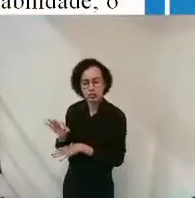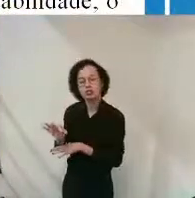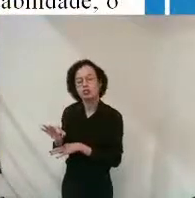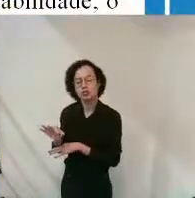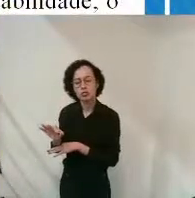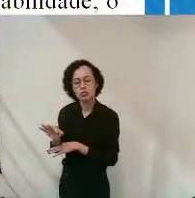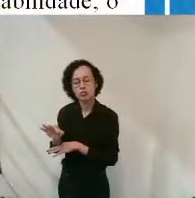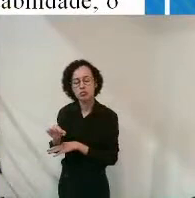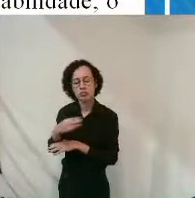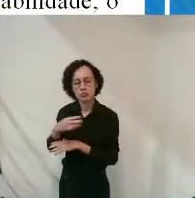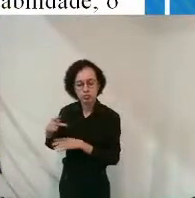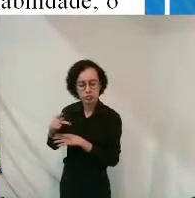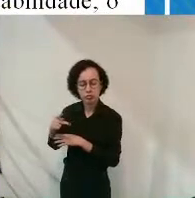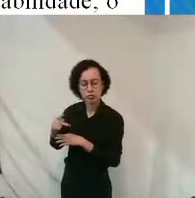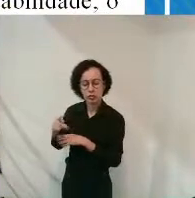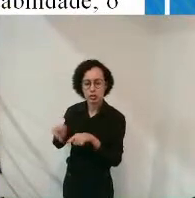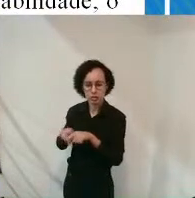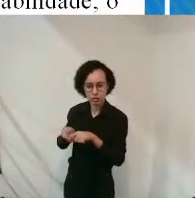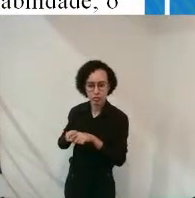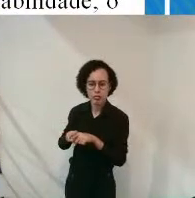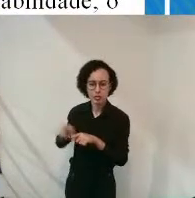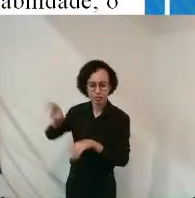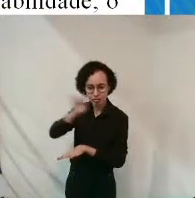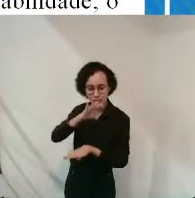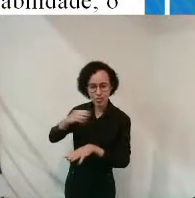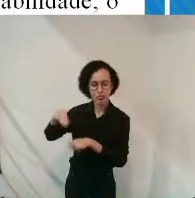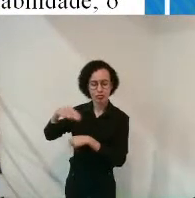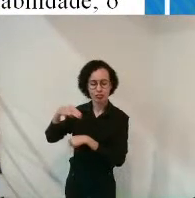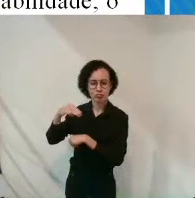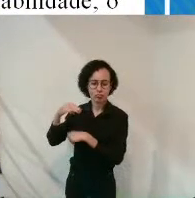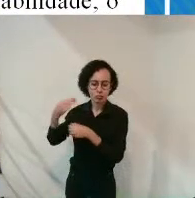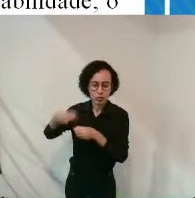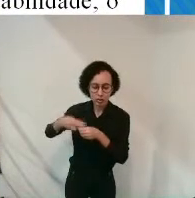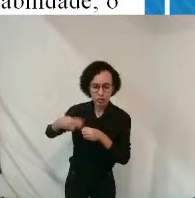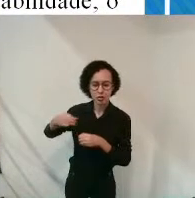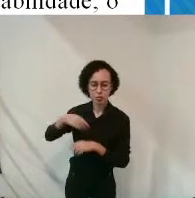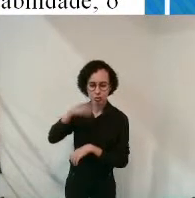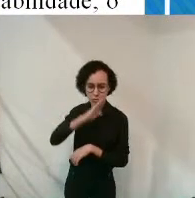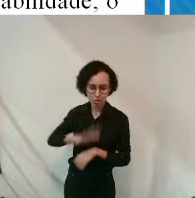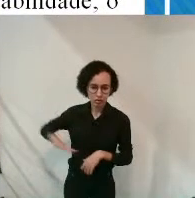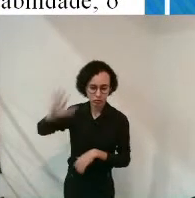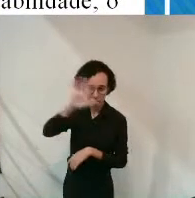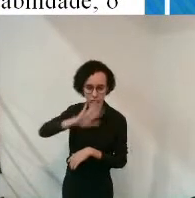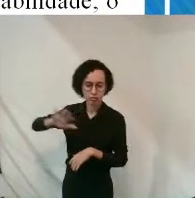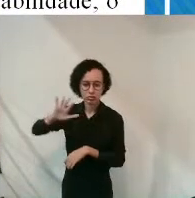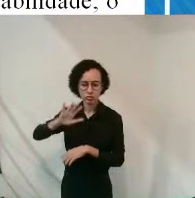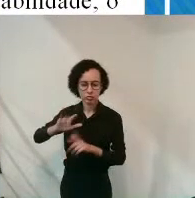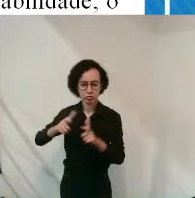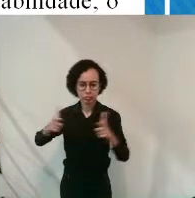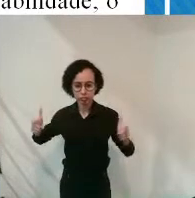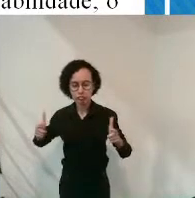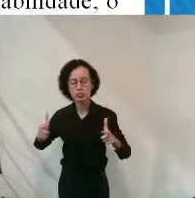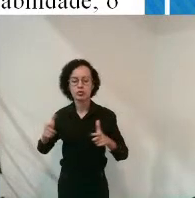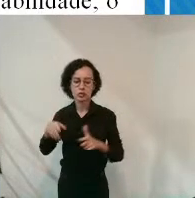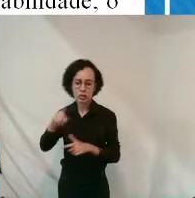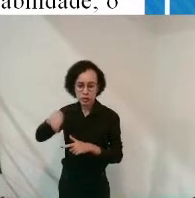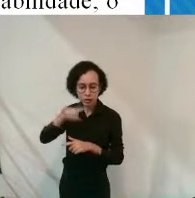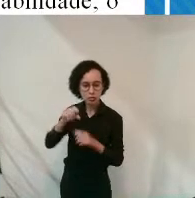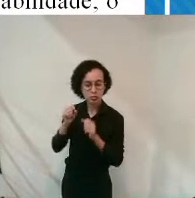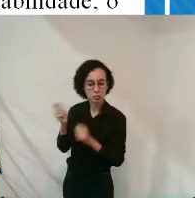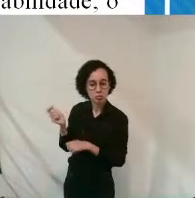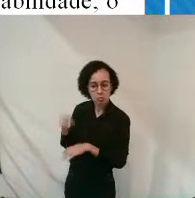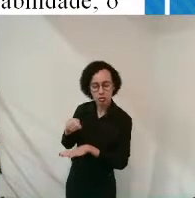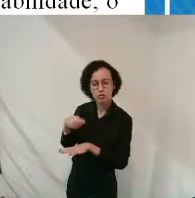Ministério Público, sobretudo aqueles que atuam em cada município desse grande Brasil, ou seja, com essa capilaridade grande, que eles possam, de alguma